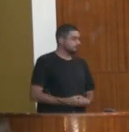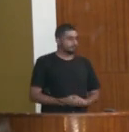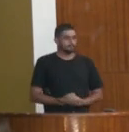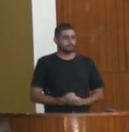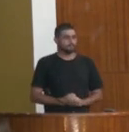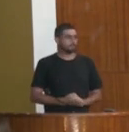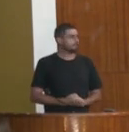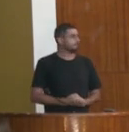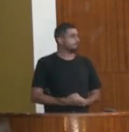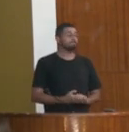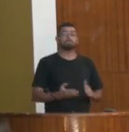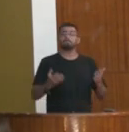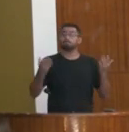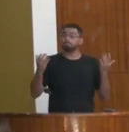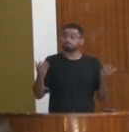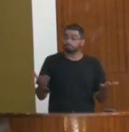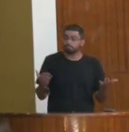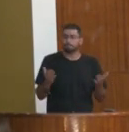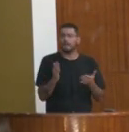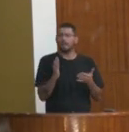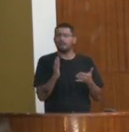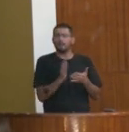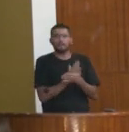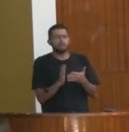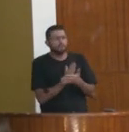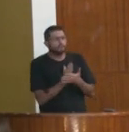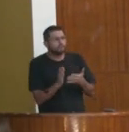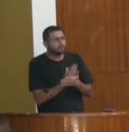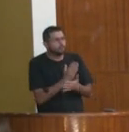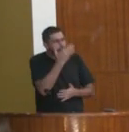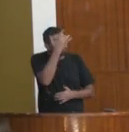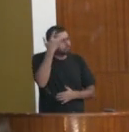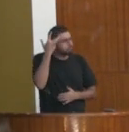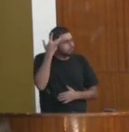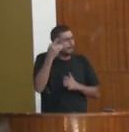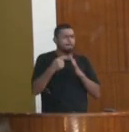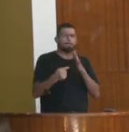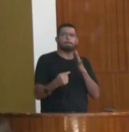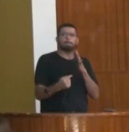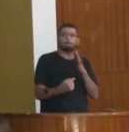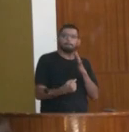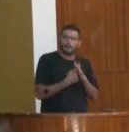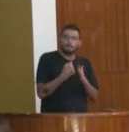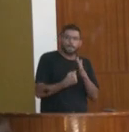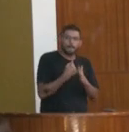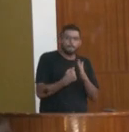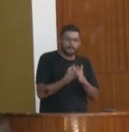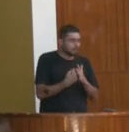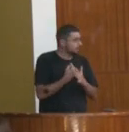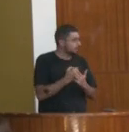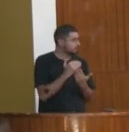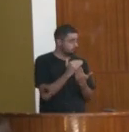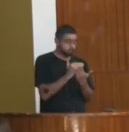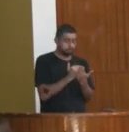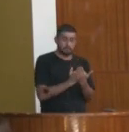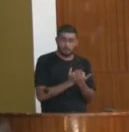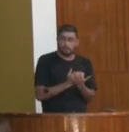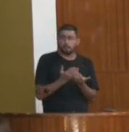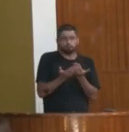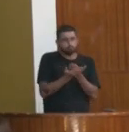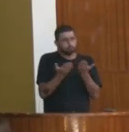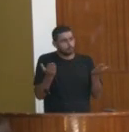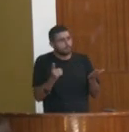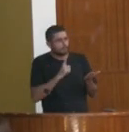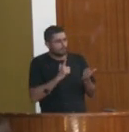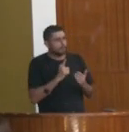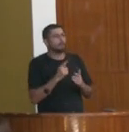Gente, nós temos... Algumas pessoas já fizeram algumas perguntas, está escrito aqui. Quem tiver mais alguma pergunta, pode escrever,